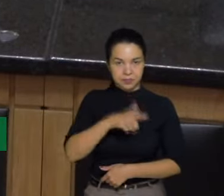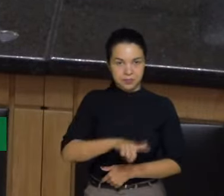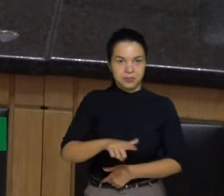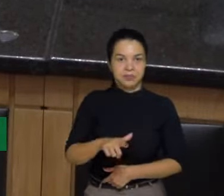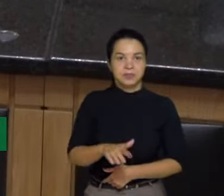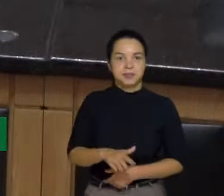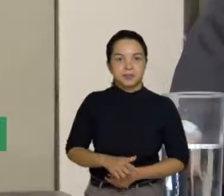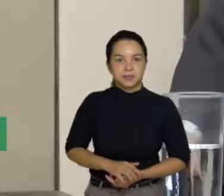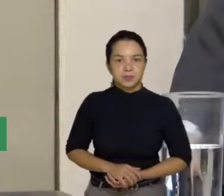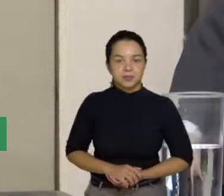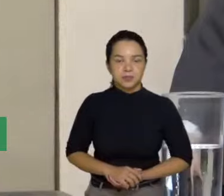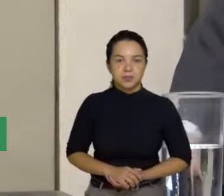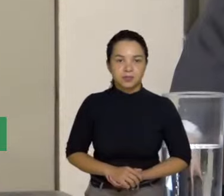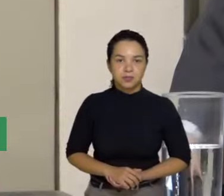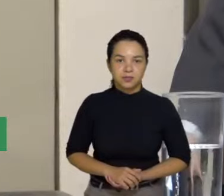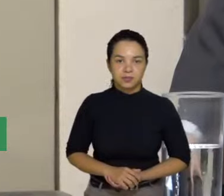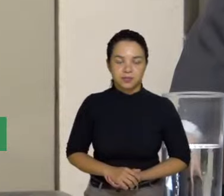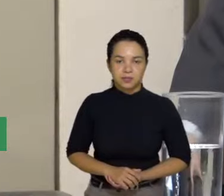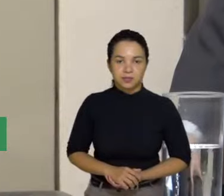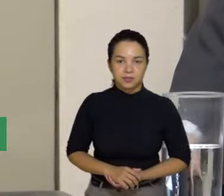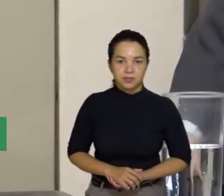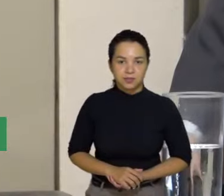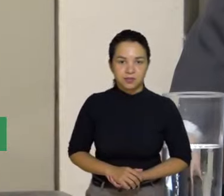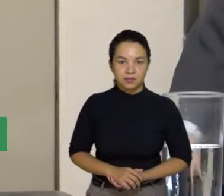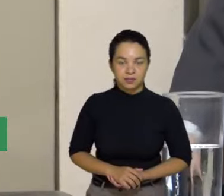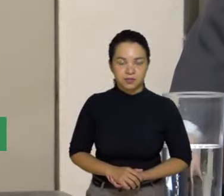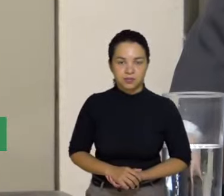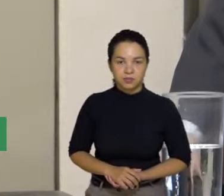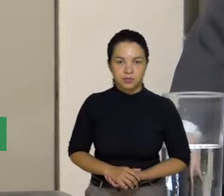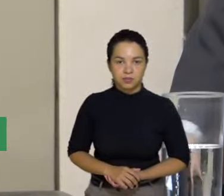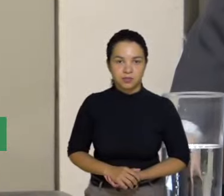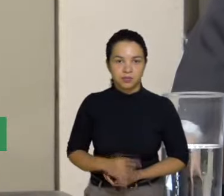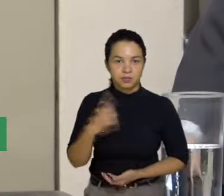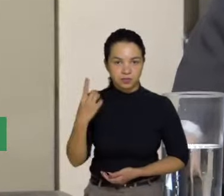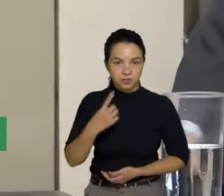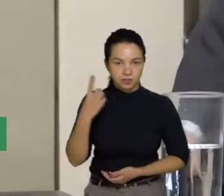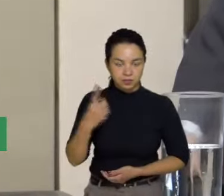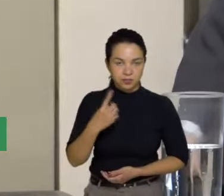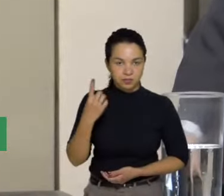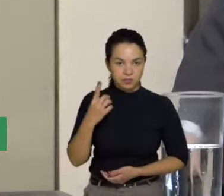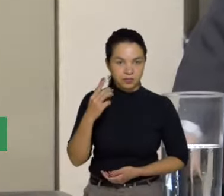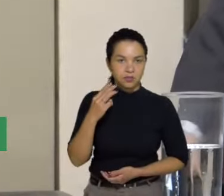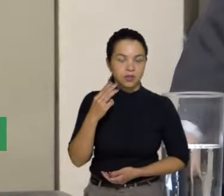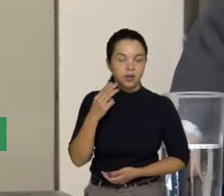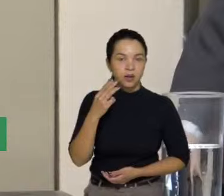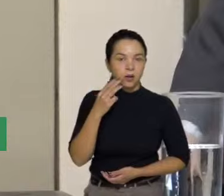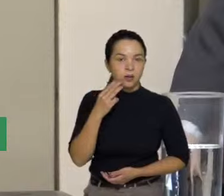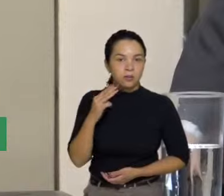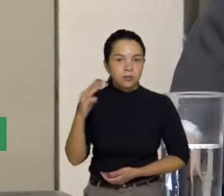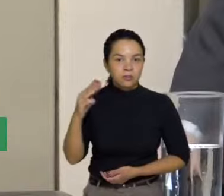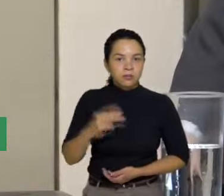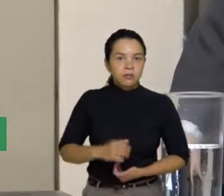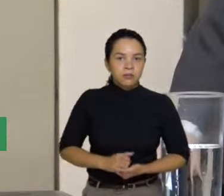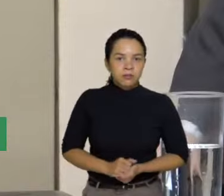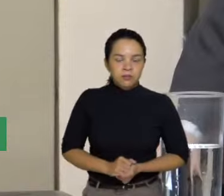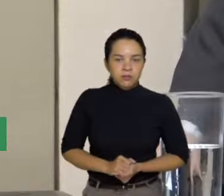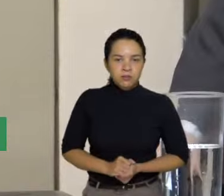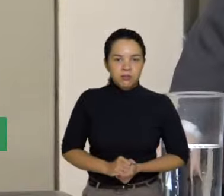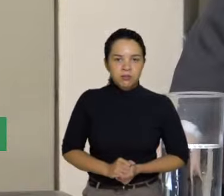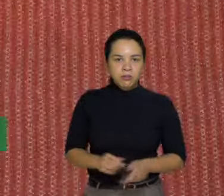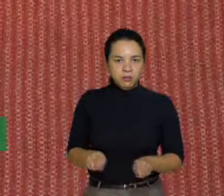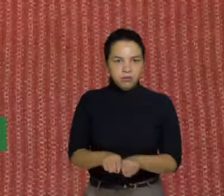Obrigado. Obrigado, deputado Napoleão. Deputado Cadorim. Vou aproveitar o ensejo do deputado Napoleão e anunciar também